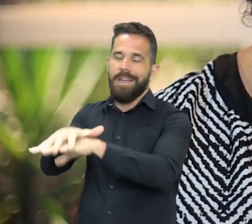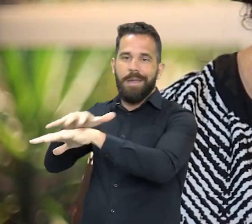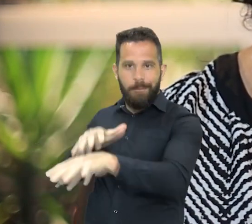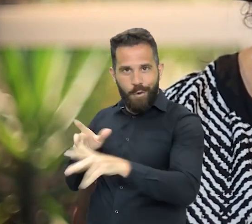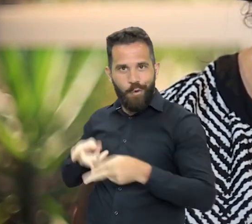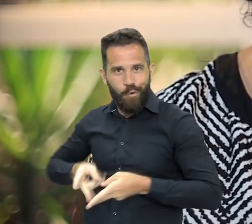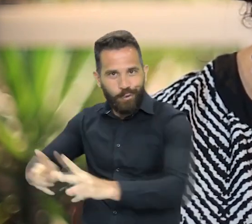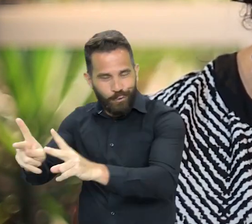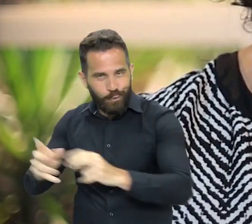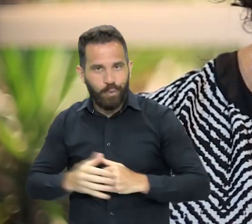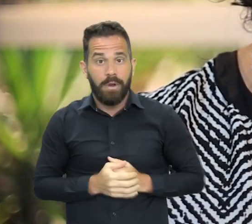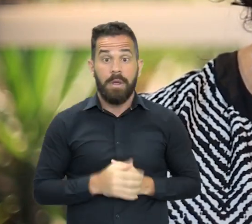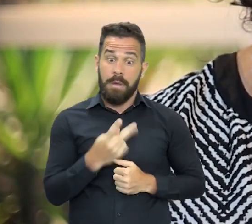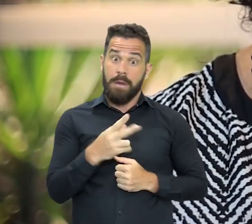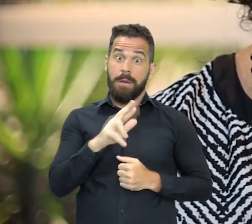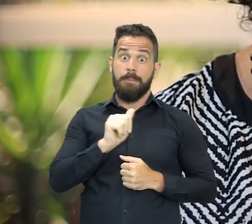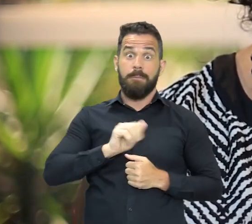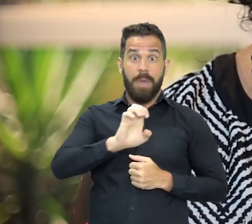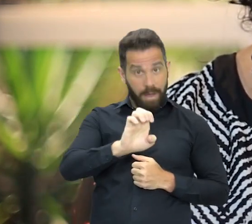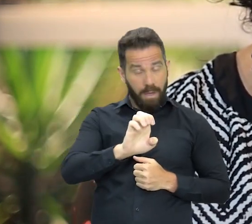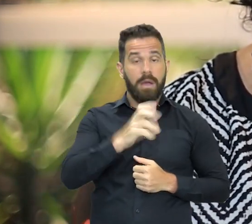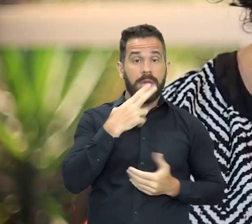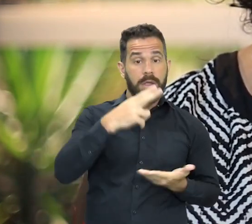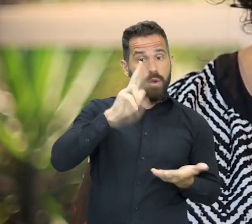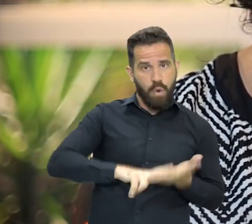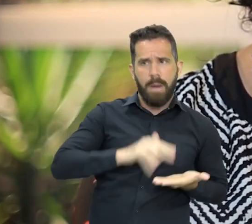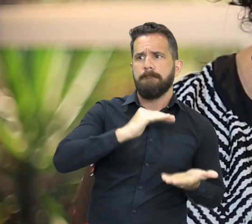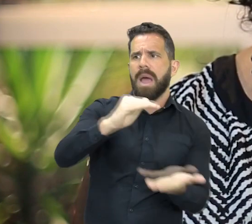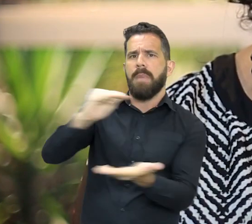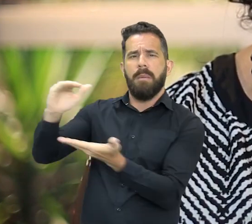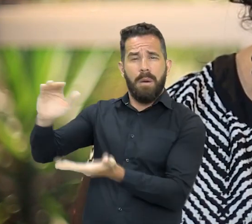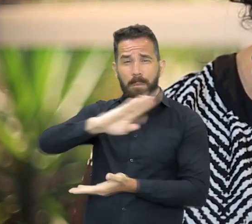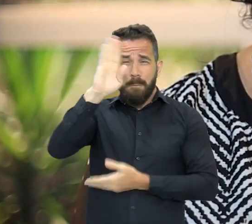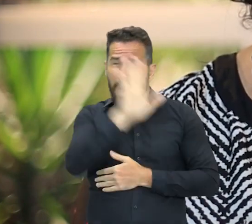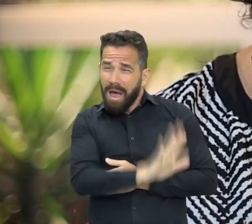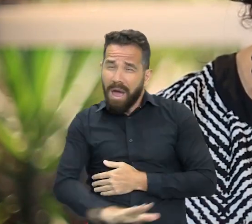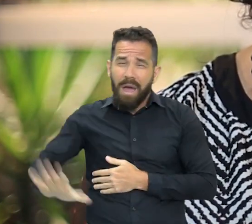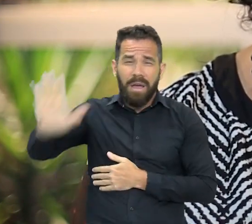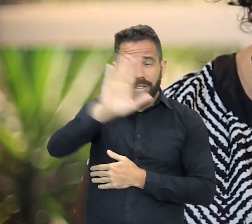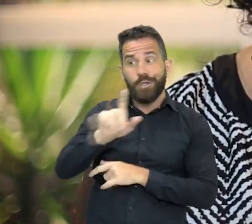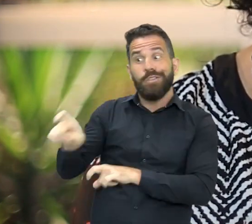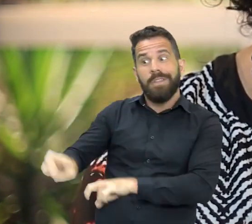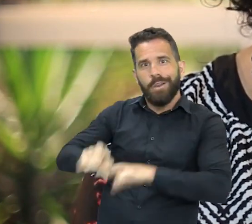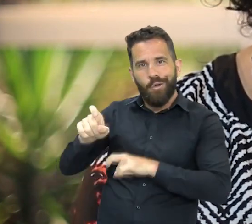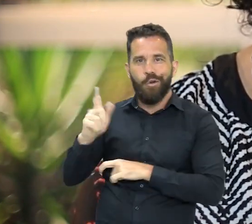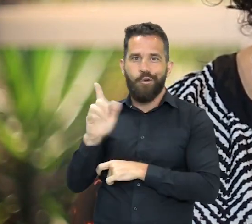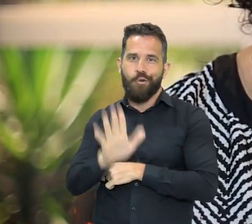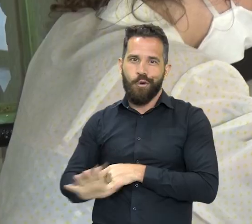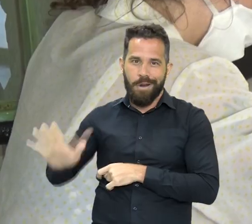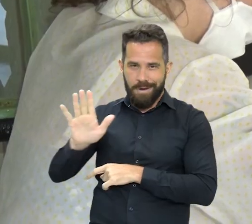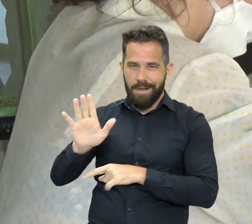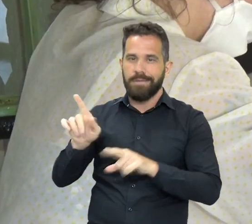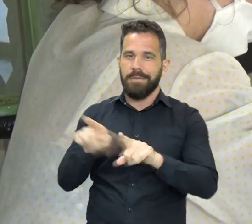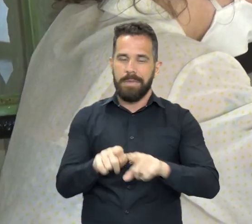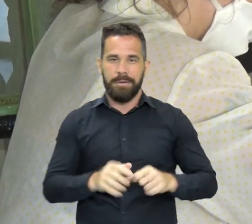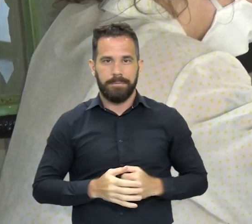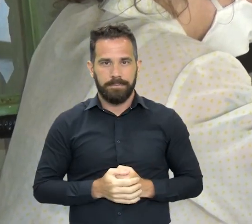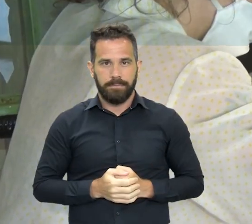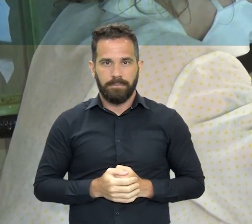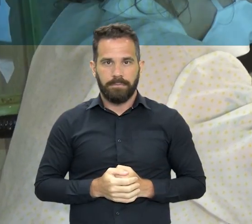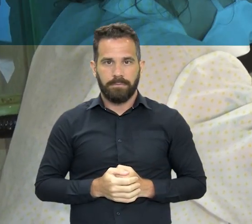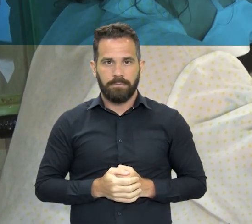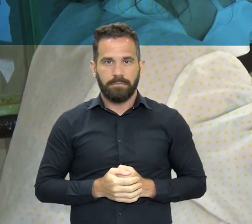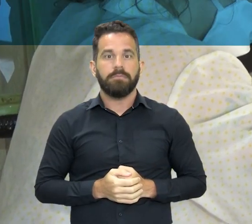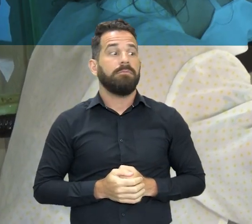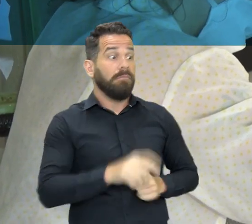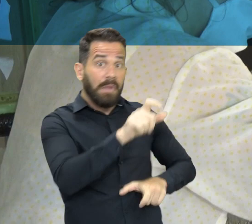acesso às atividades remotas, e a PRAE fez isso enviando por correios para todo o Brasil, para todo o interior de Goiás. No final da